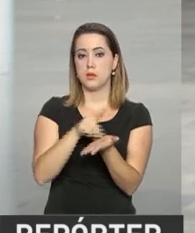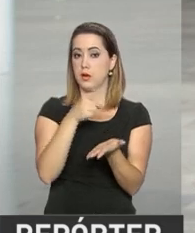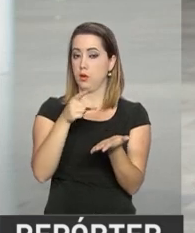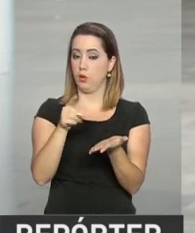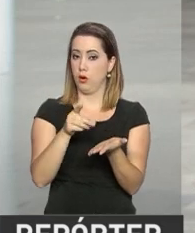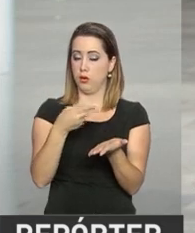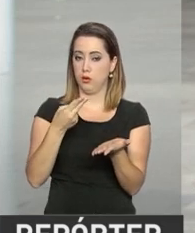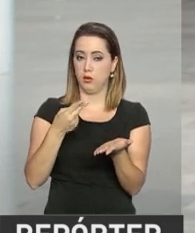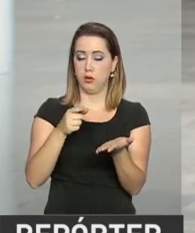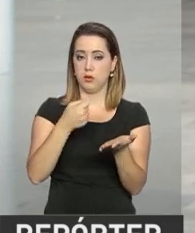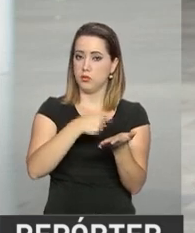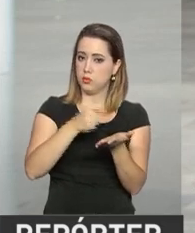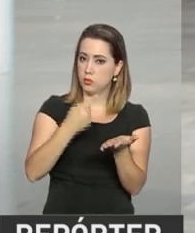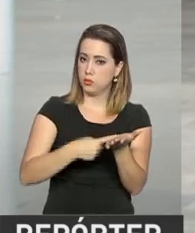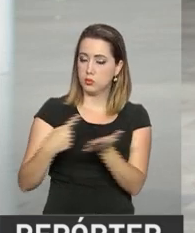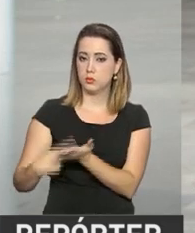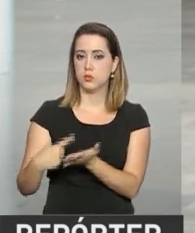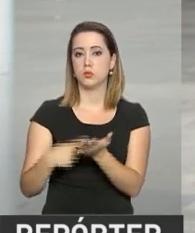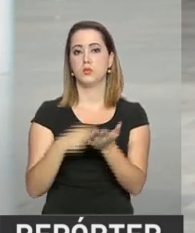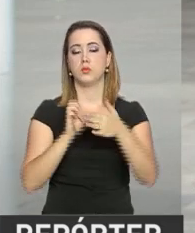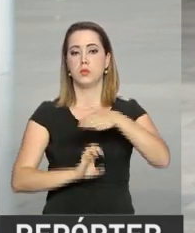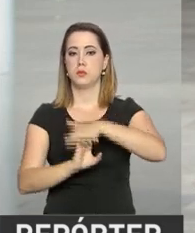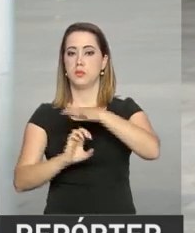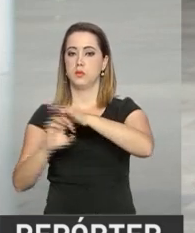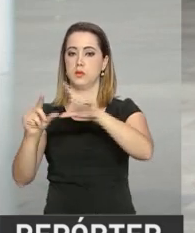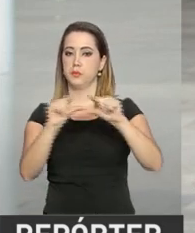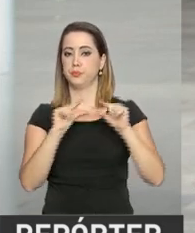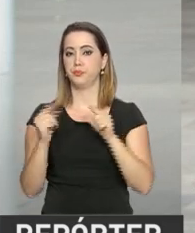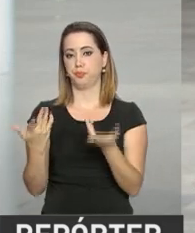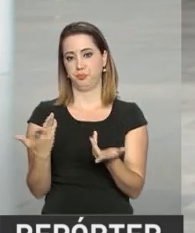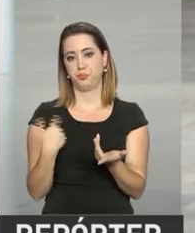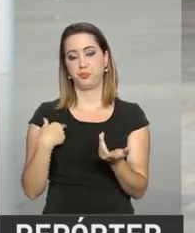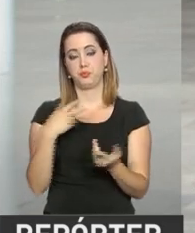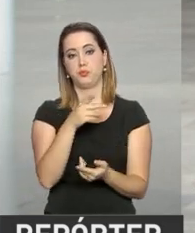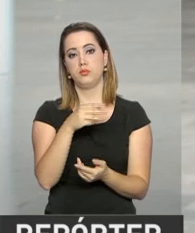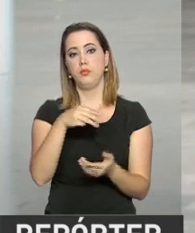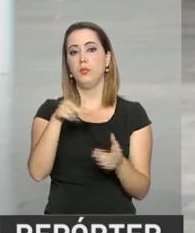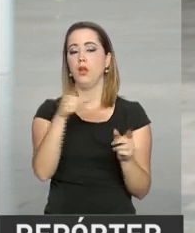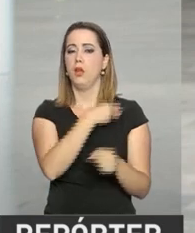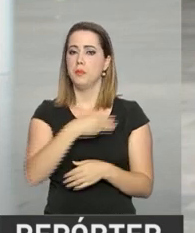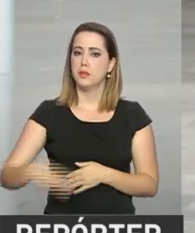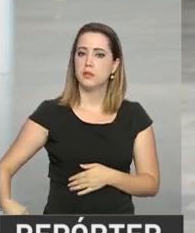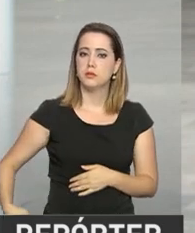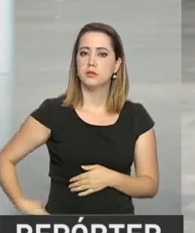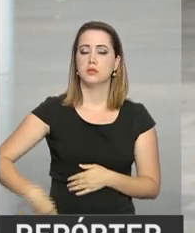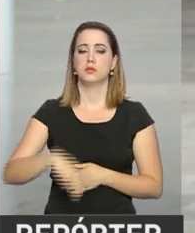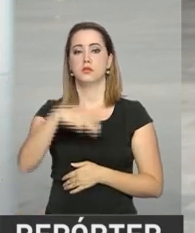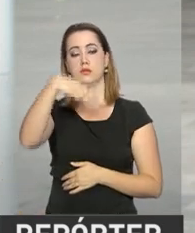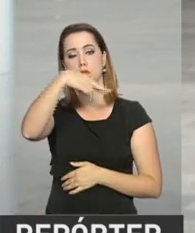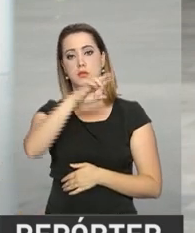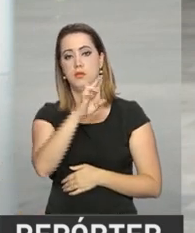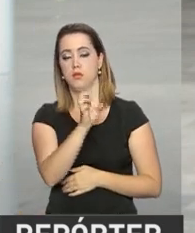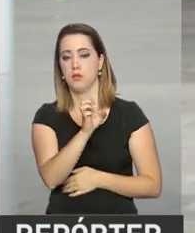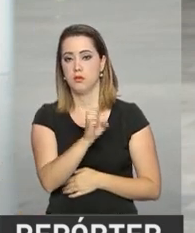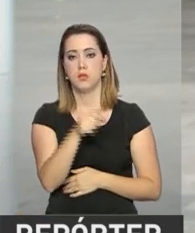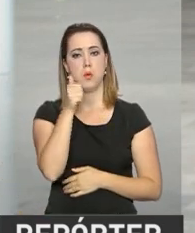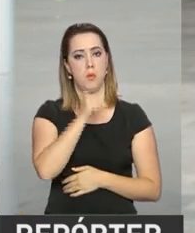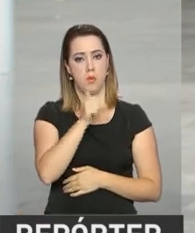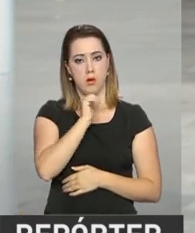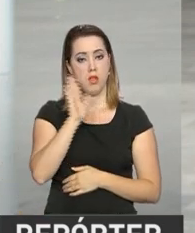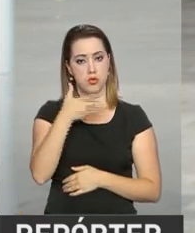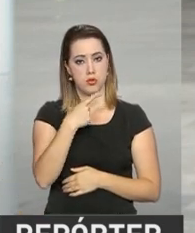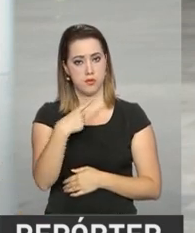comerciais as exportações para as Micro e Pequenas Empresas a chanceler da Argentina já saiu aqui do Palácio do Planalto ela foi lá pro